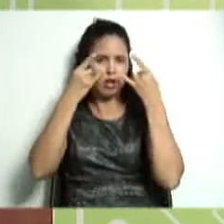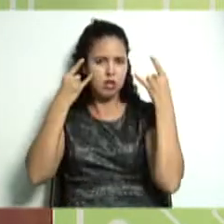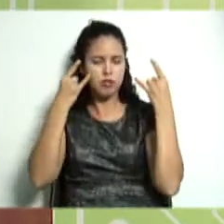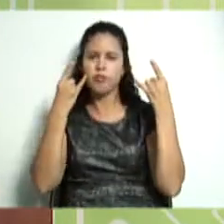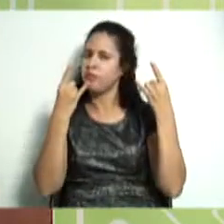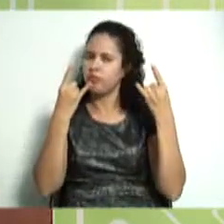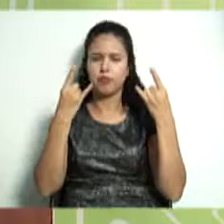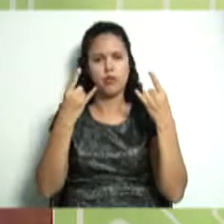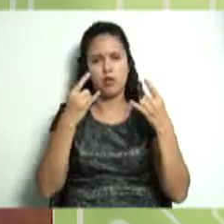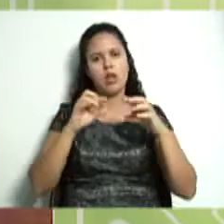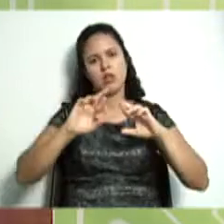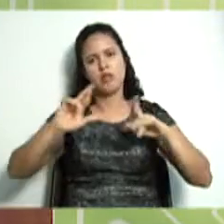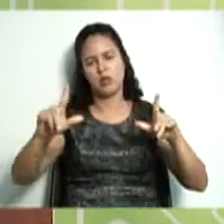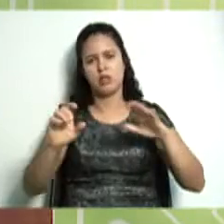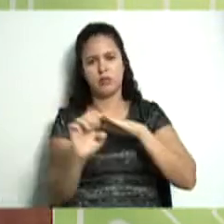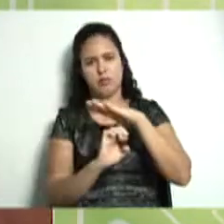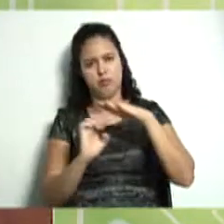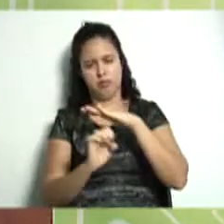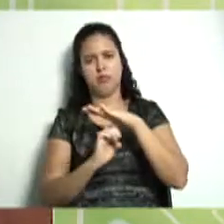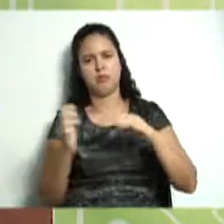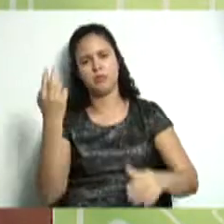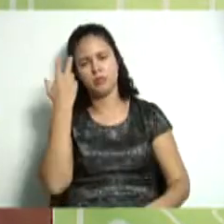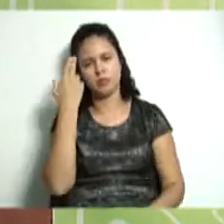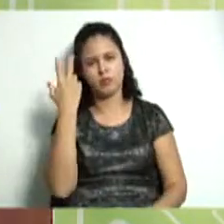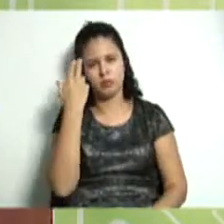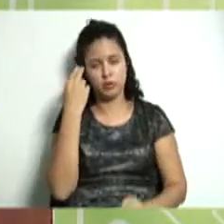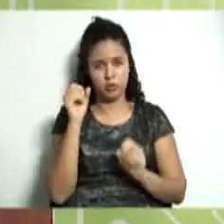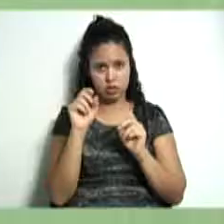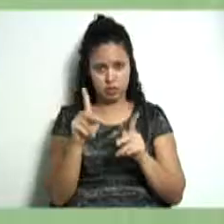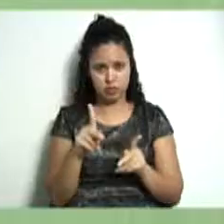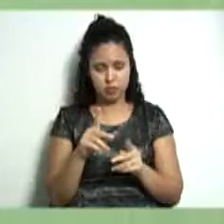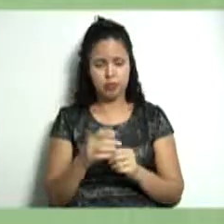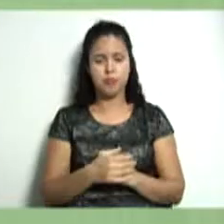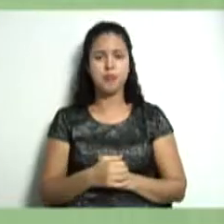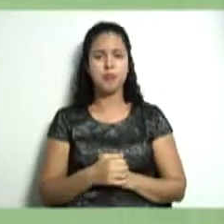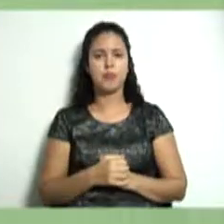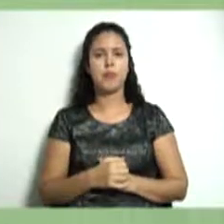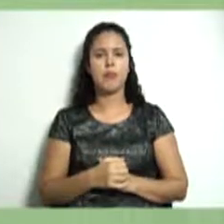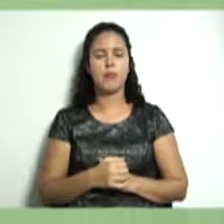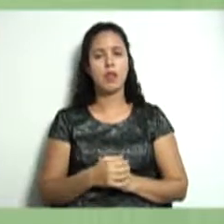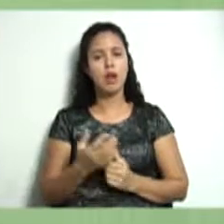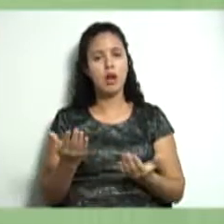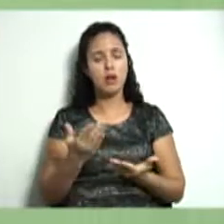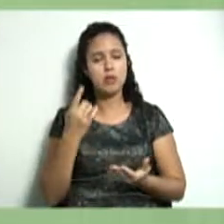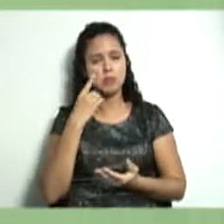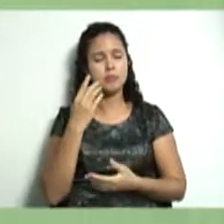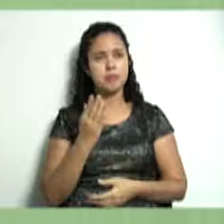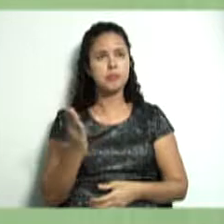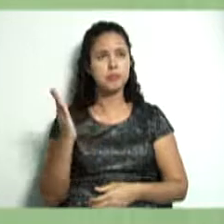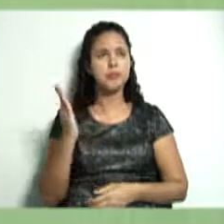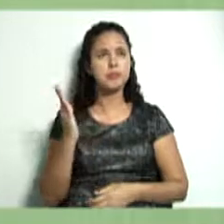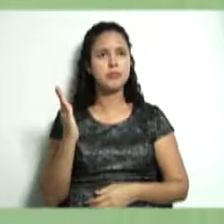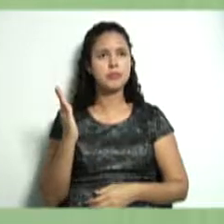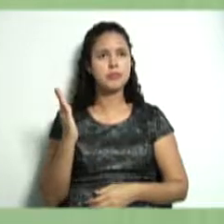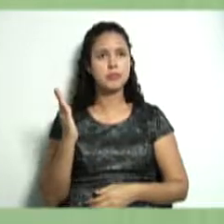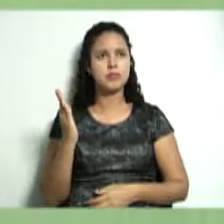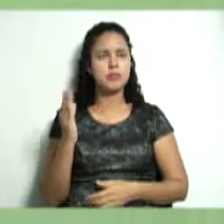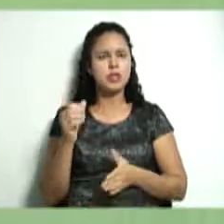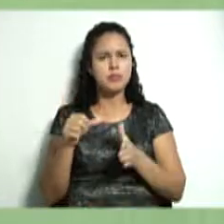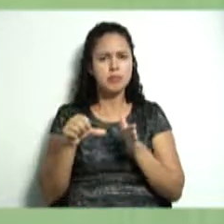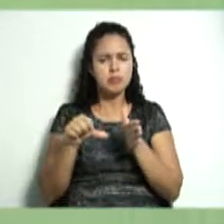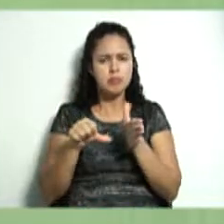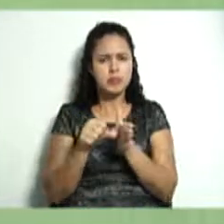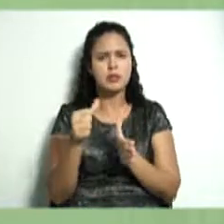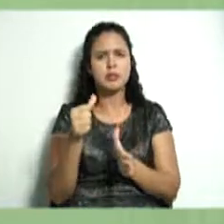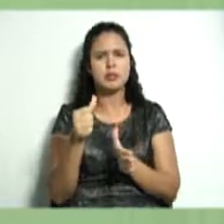das empresas comuns, ok? Então, a gente vê aqui que a